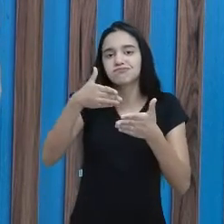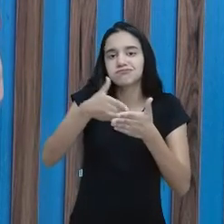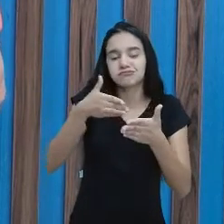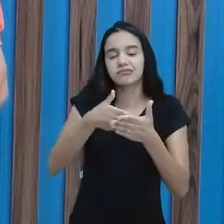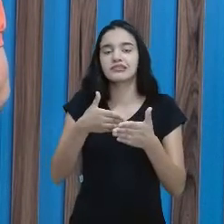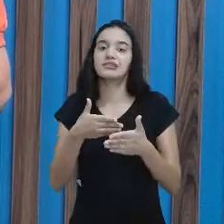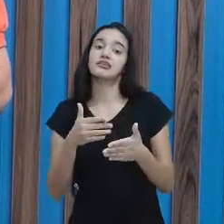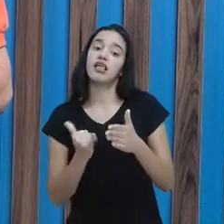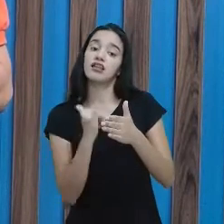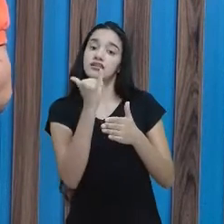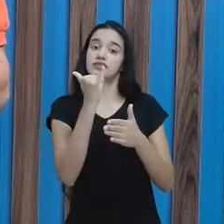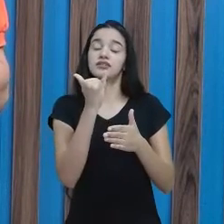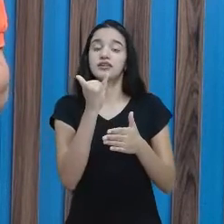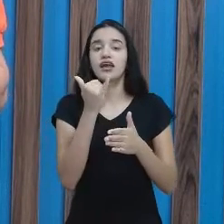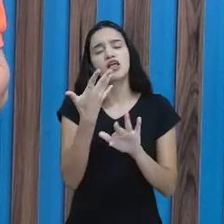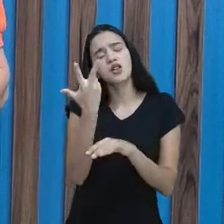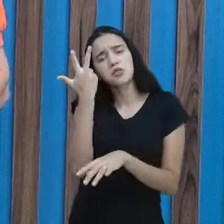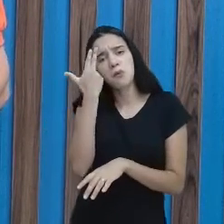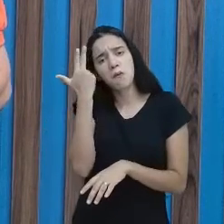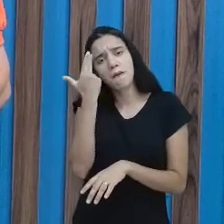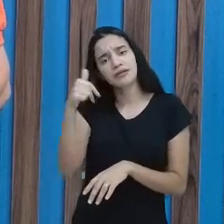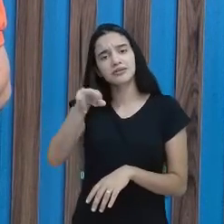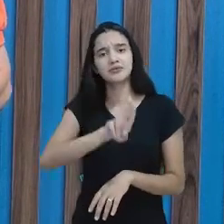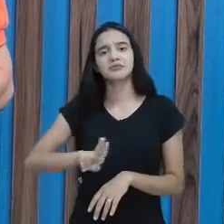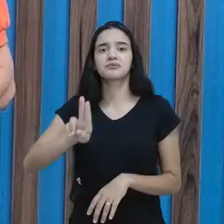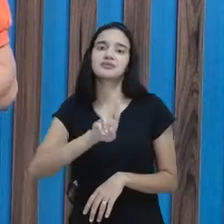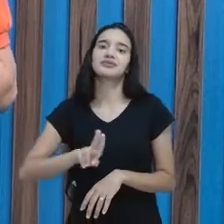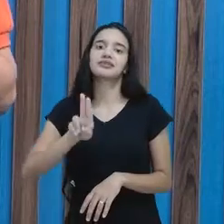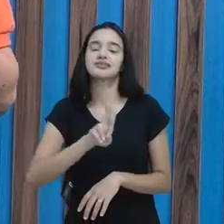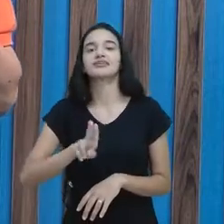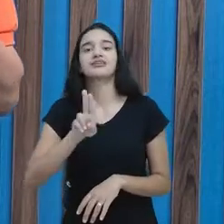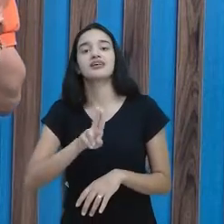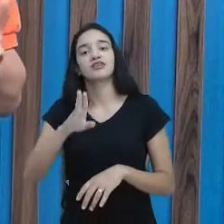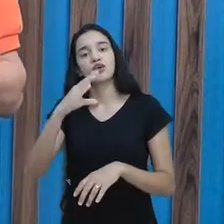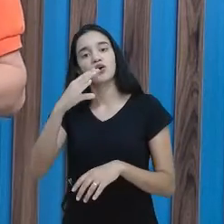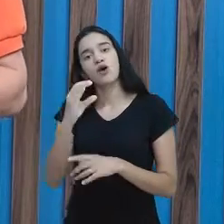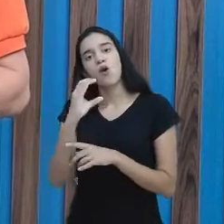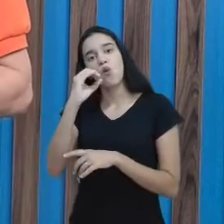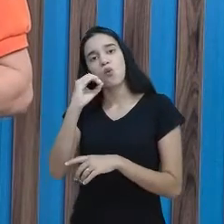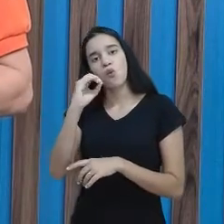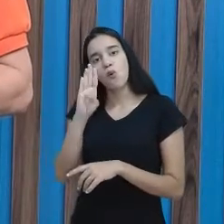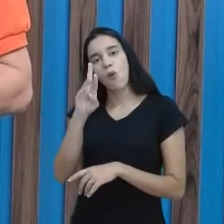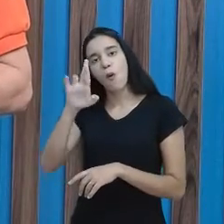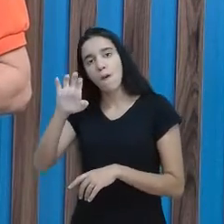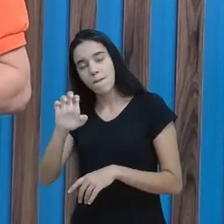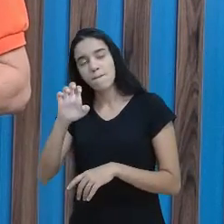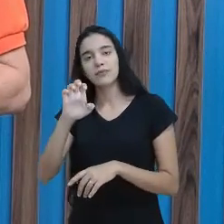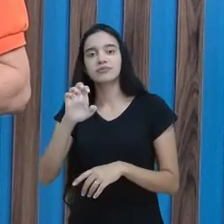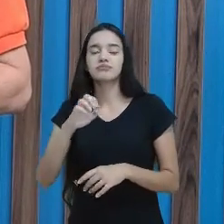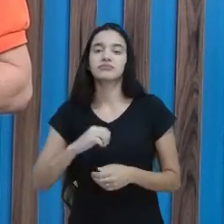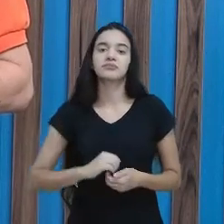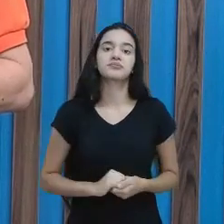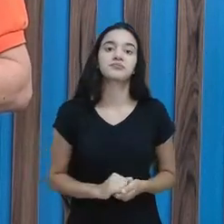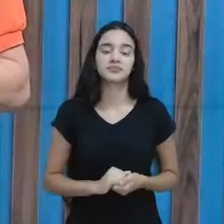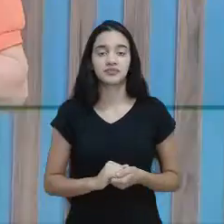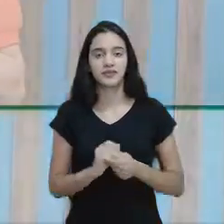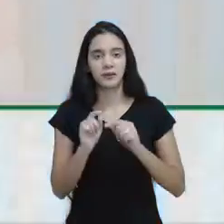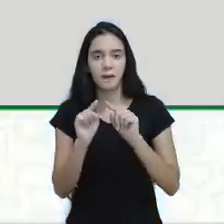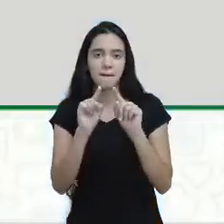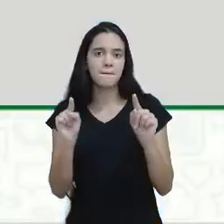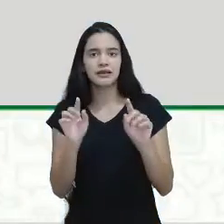de eletricidade, e normalmente é utilizado o cobre para conduzir a eletricidade.